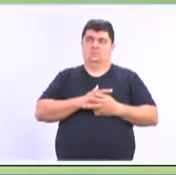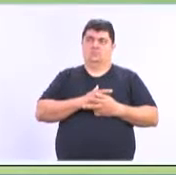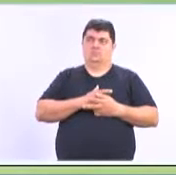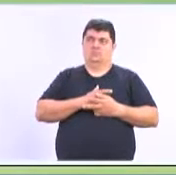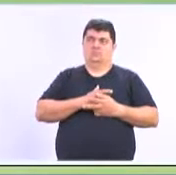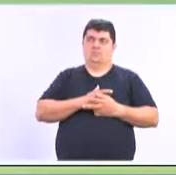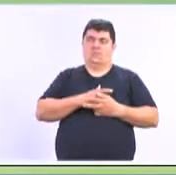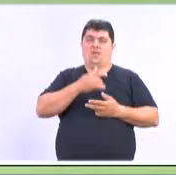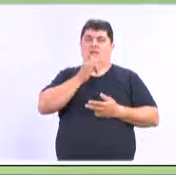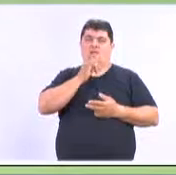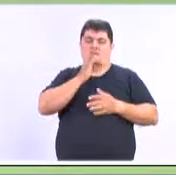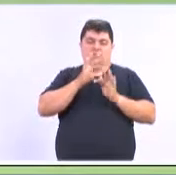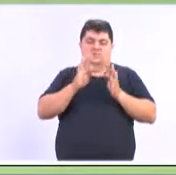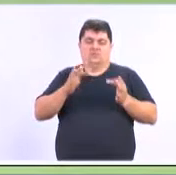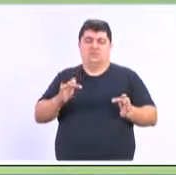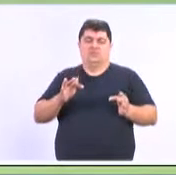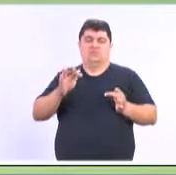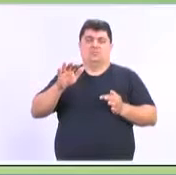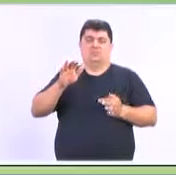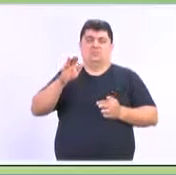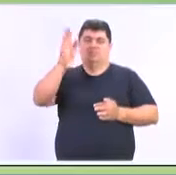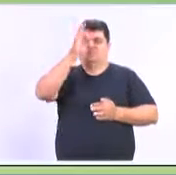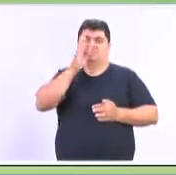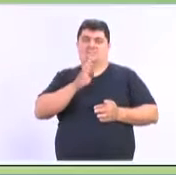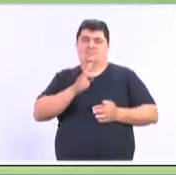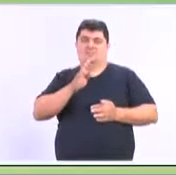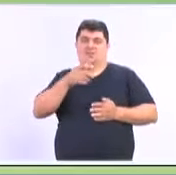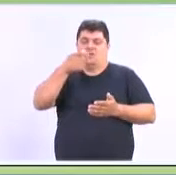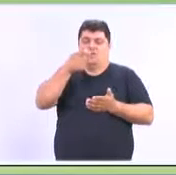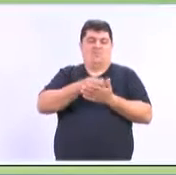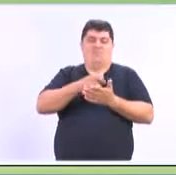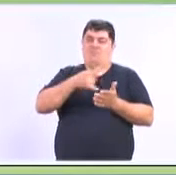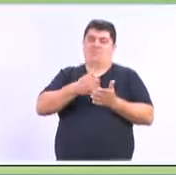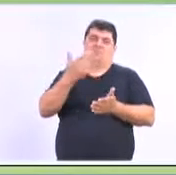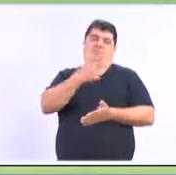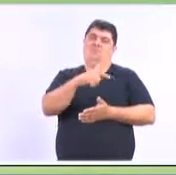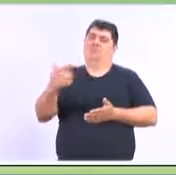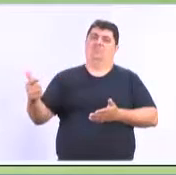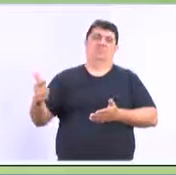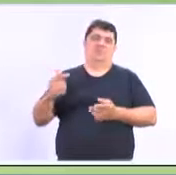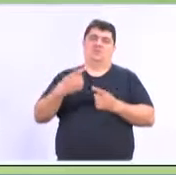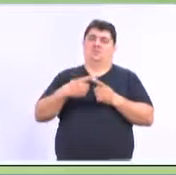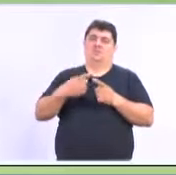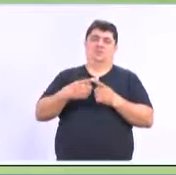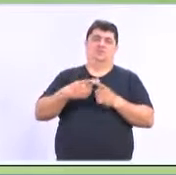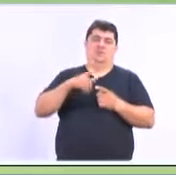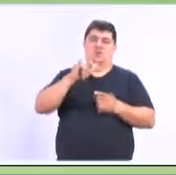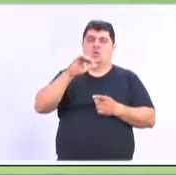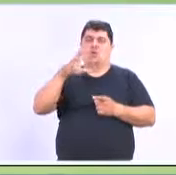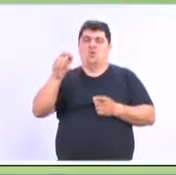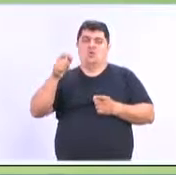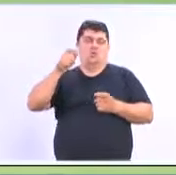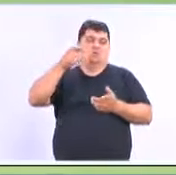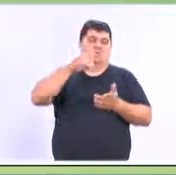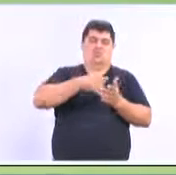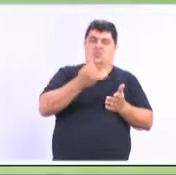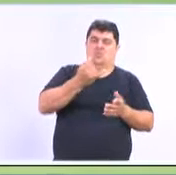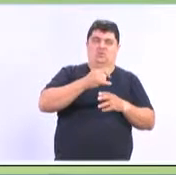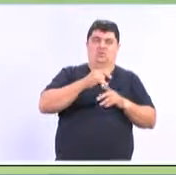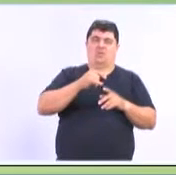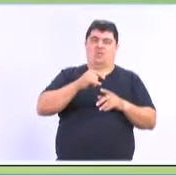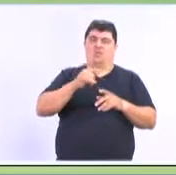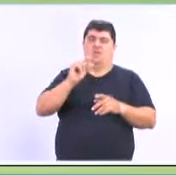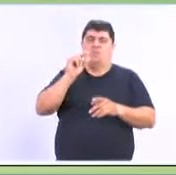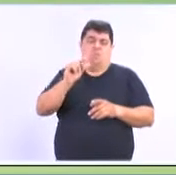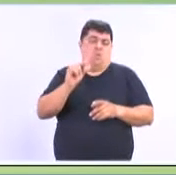do Simples Nacional, ela não paga esses impostos, nem contribuição social sobre lucro, nem impostos de renda